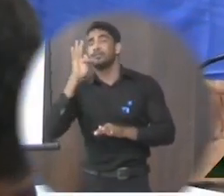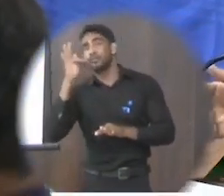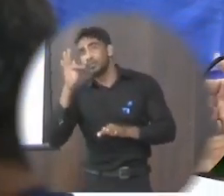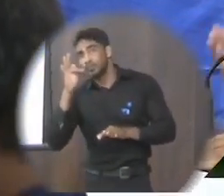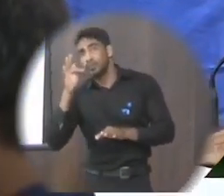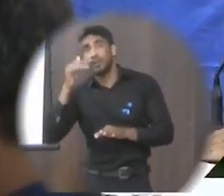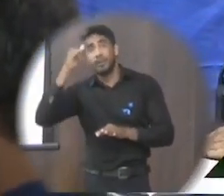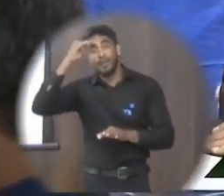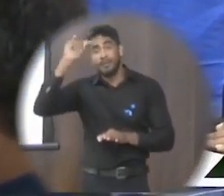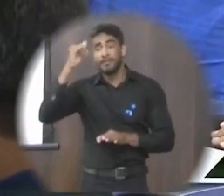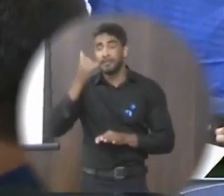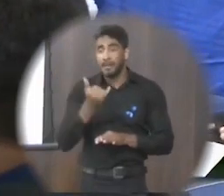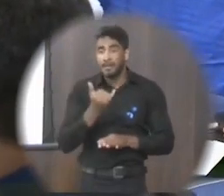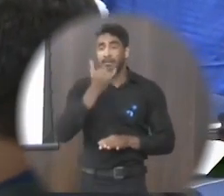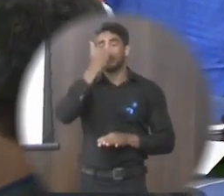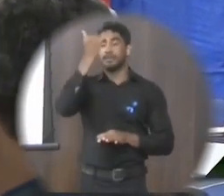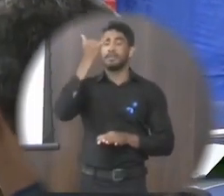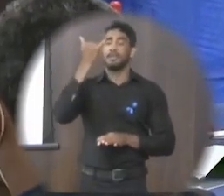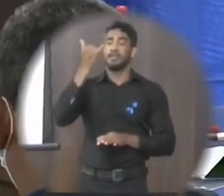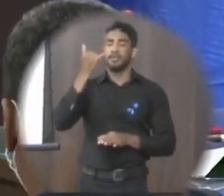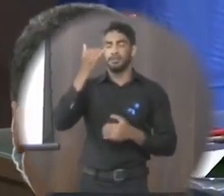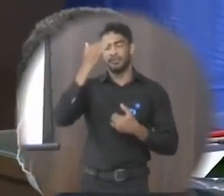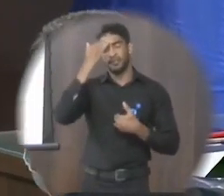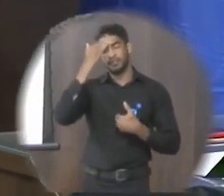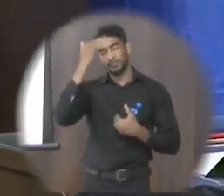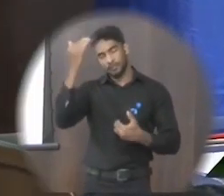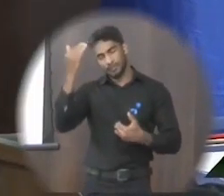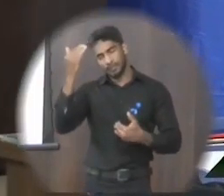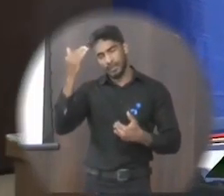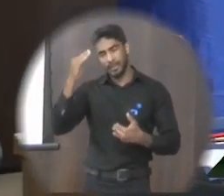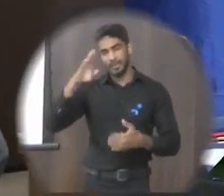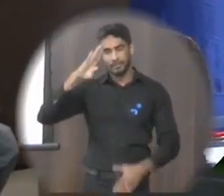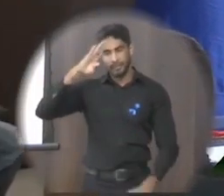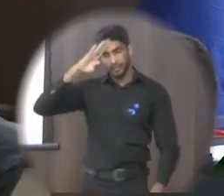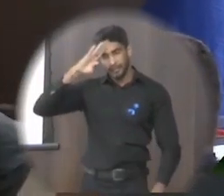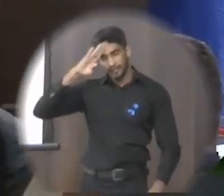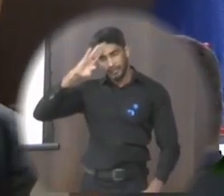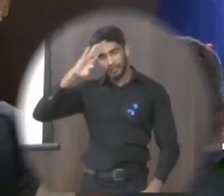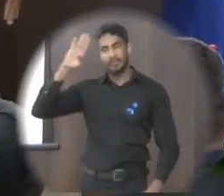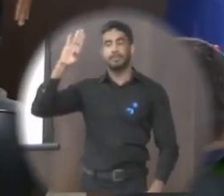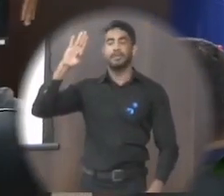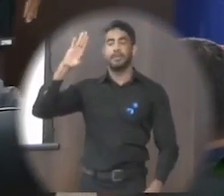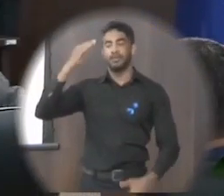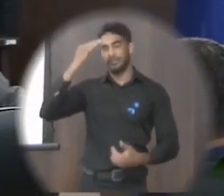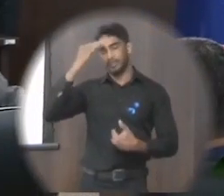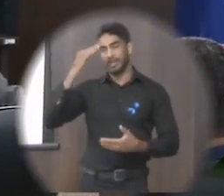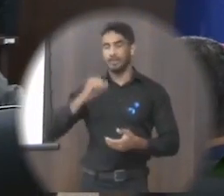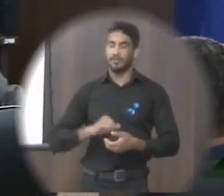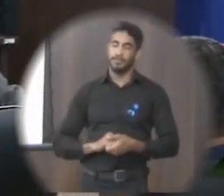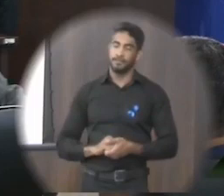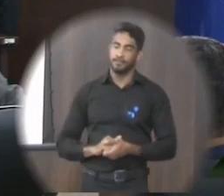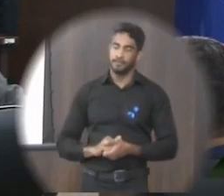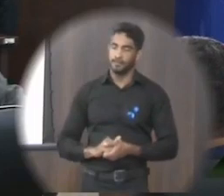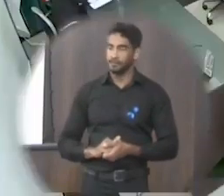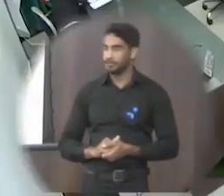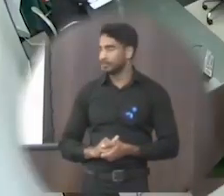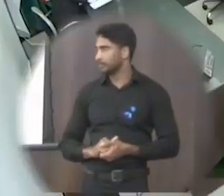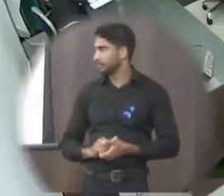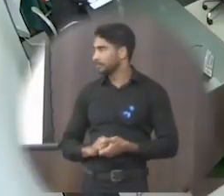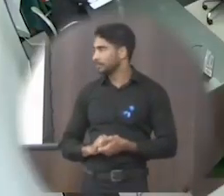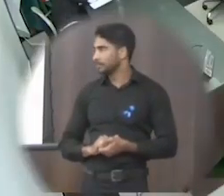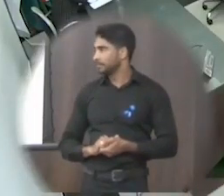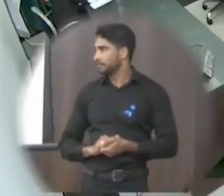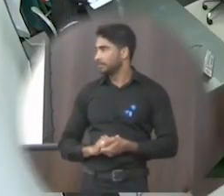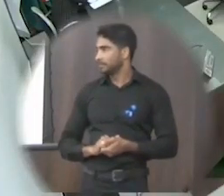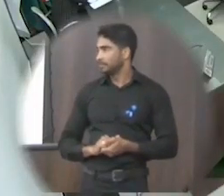acidente, igual estivemos recente. Muito obrigado, tenente, e obrigado mesmo. Obrigado, senhor vereador.